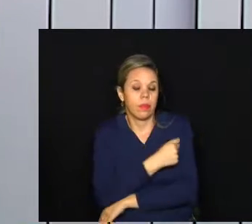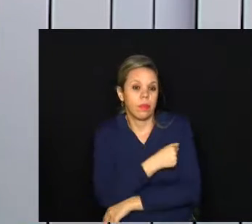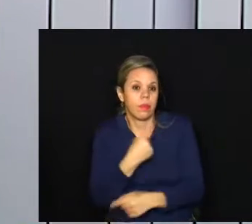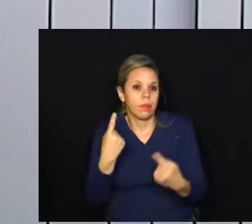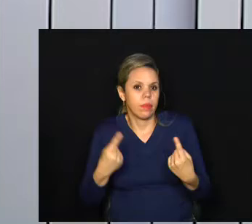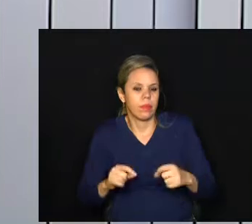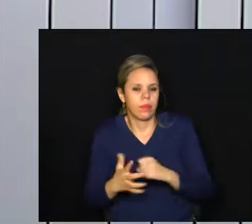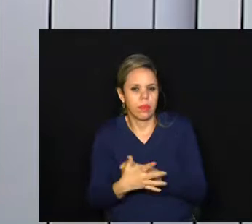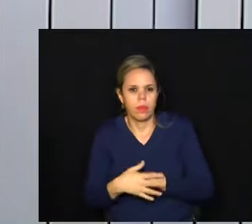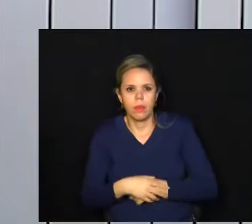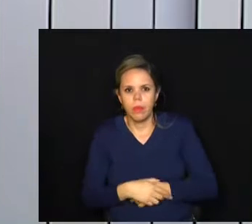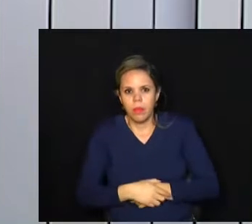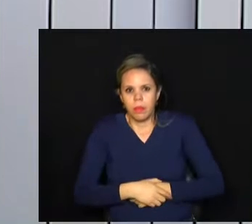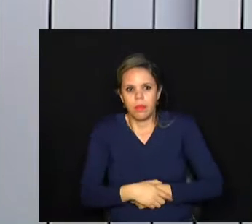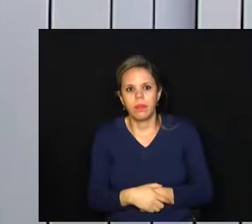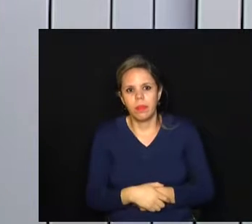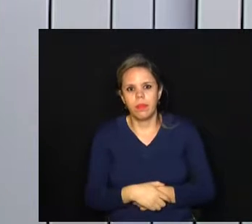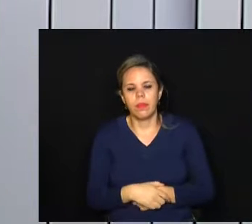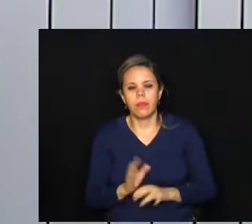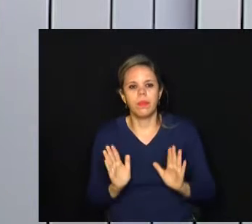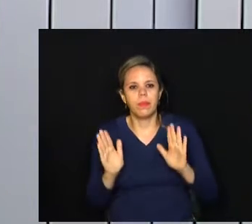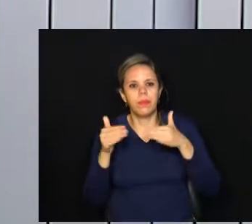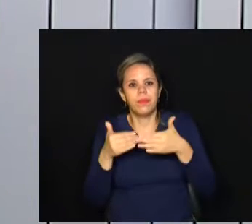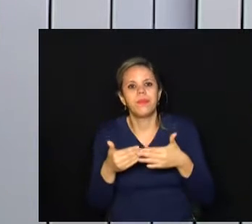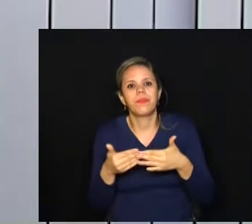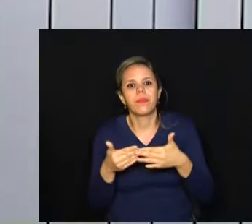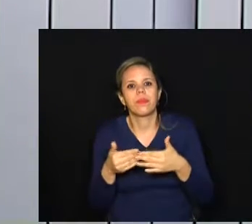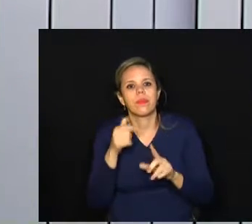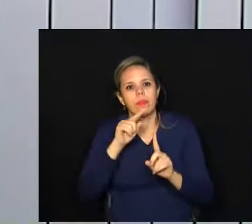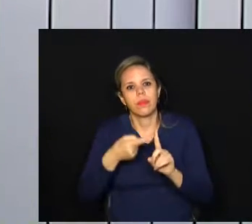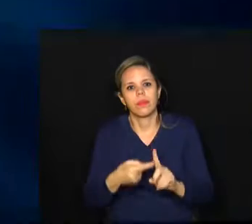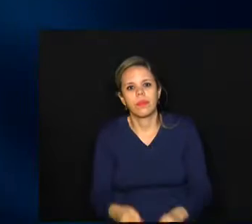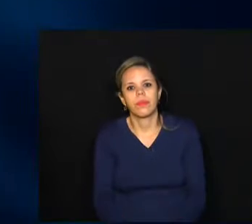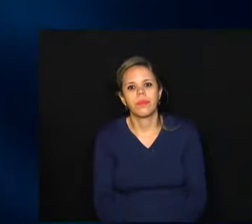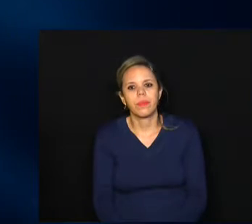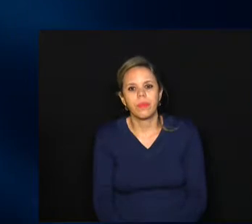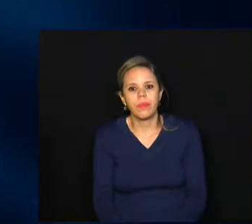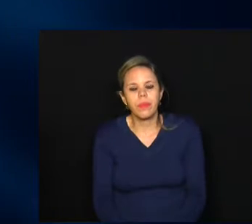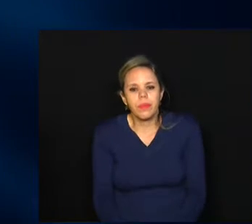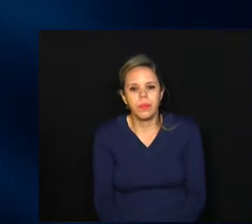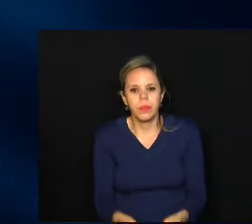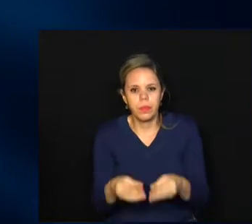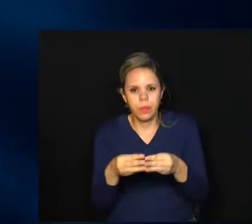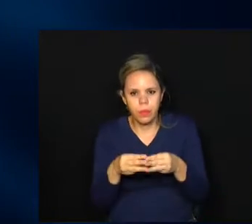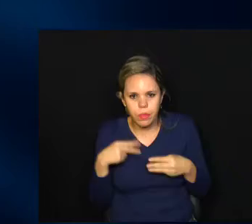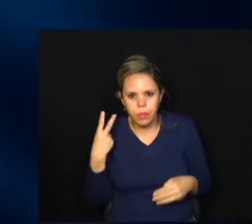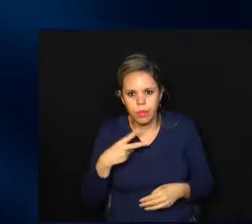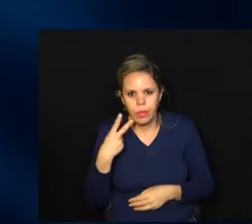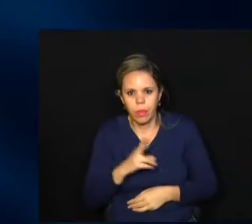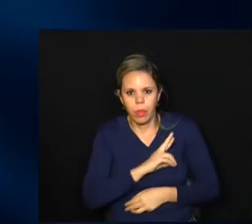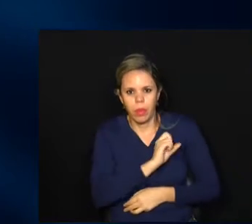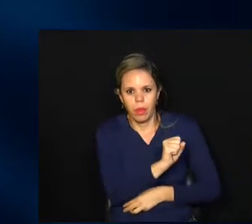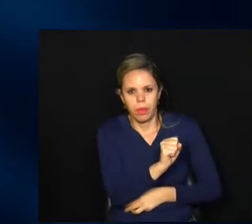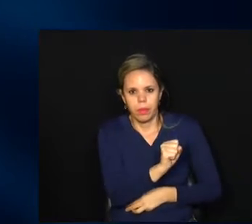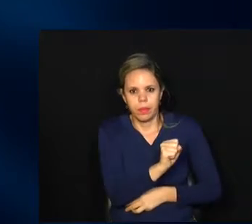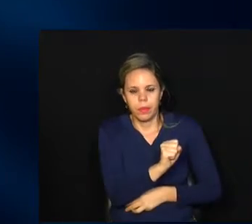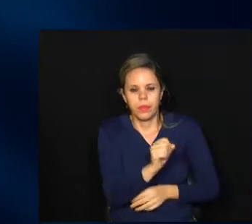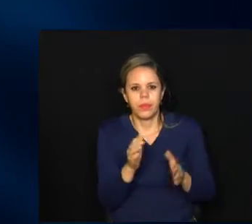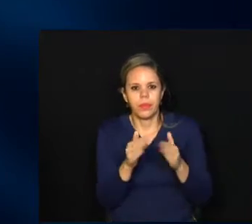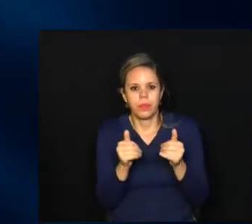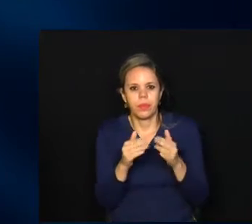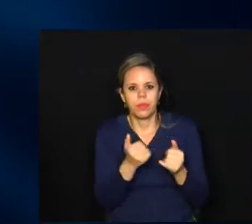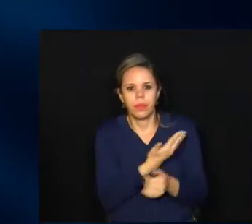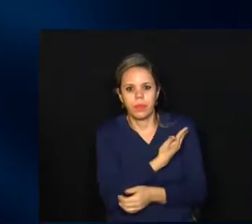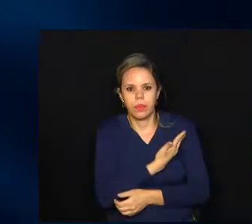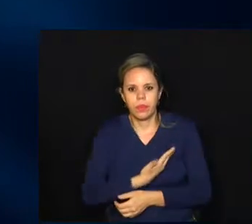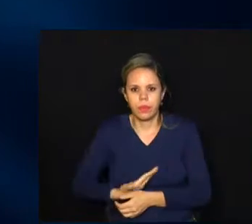a Covid-19. O foco são as lactantes. A moção do vereador Luiz Rossini apela ao